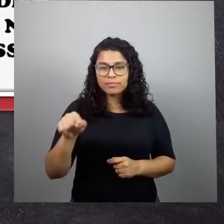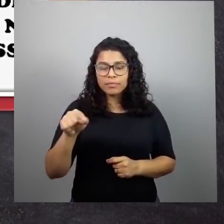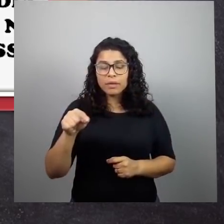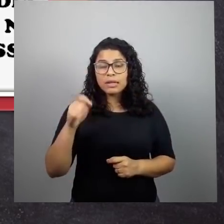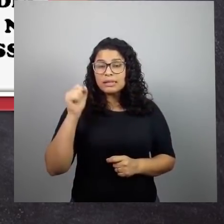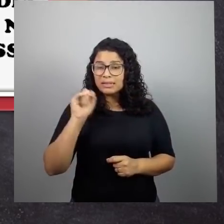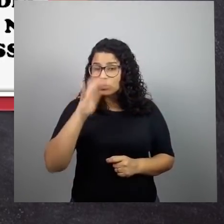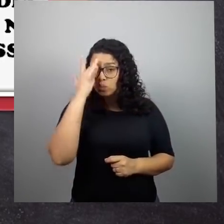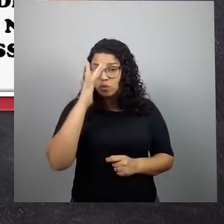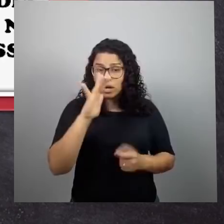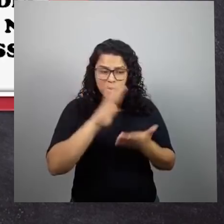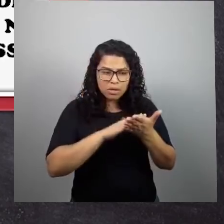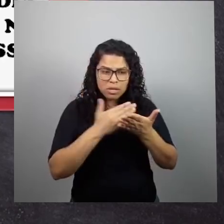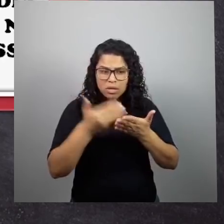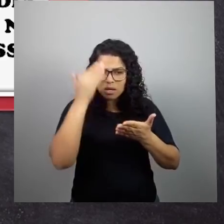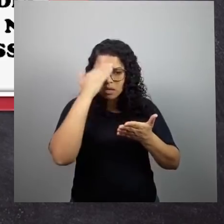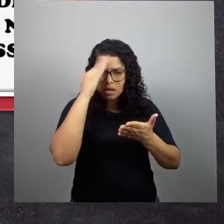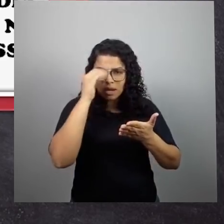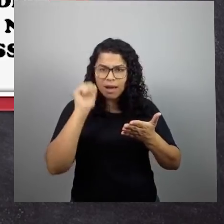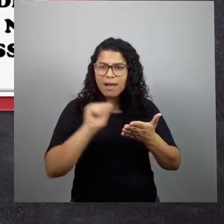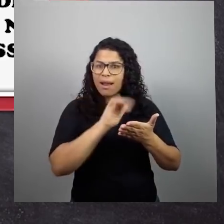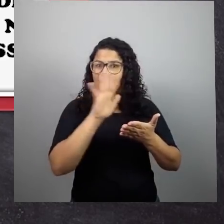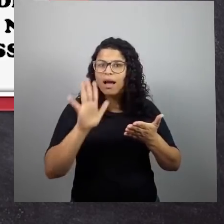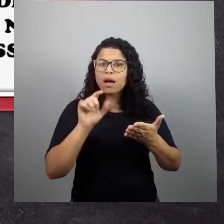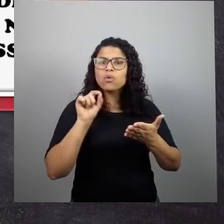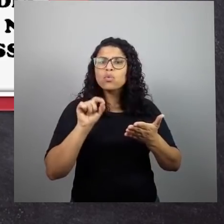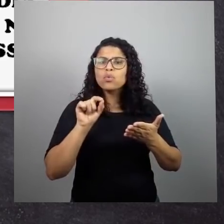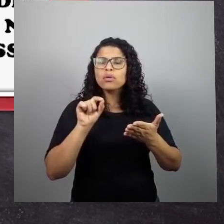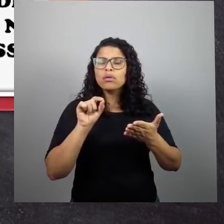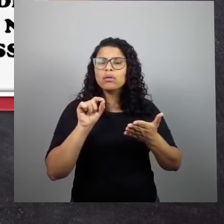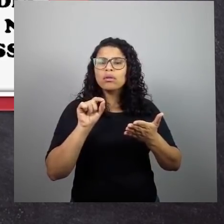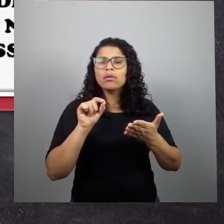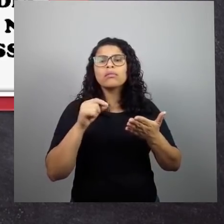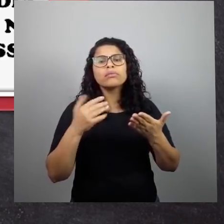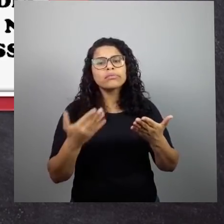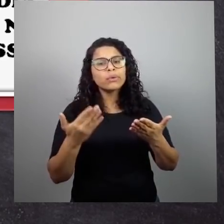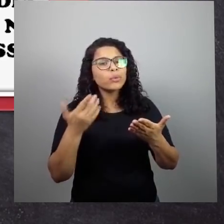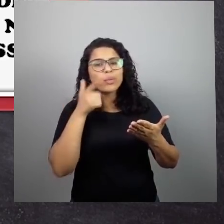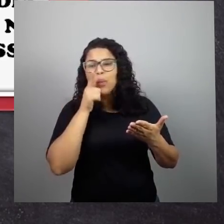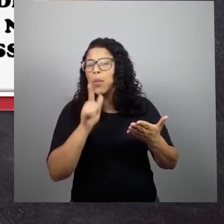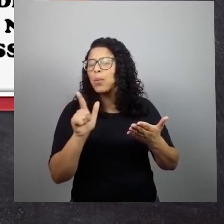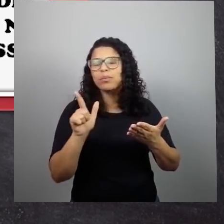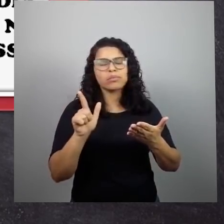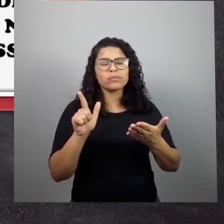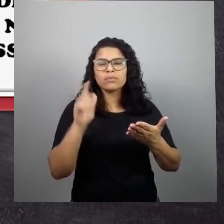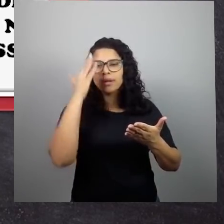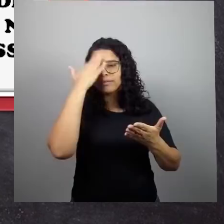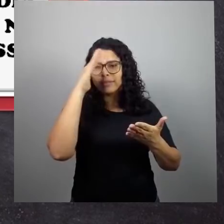esses símbolos, a gente não consegue entender a história que está por trás do problema.